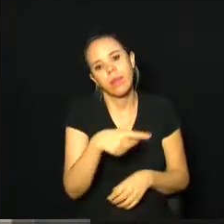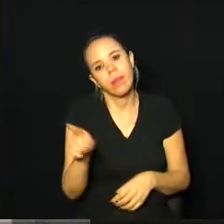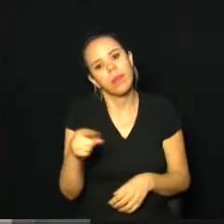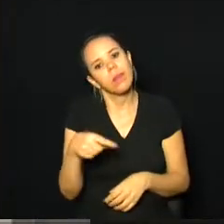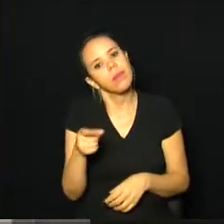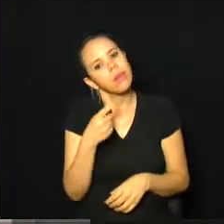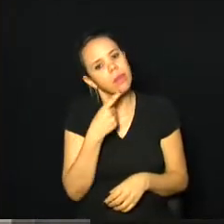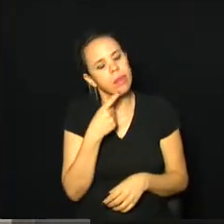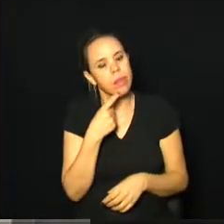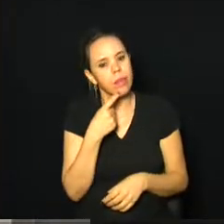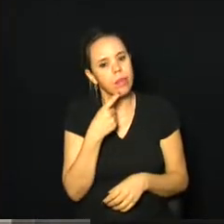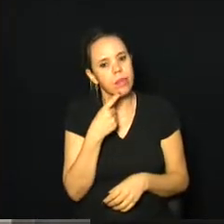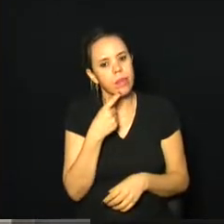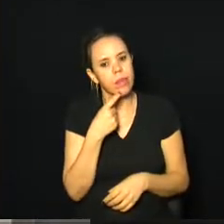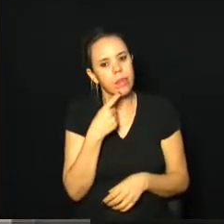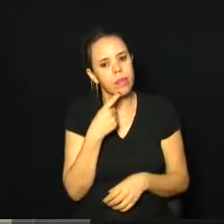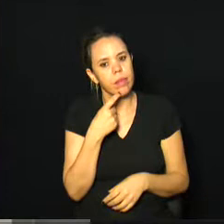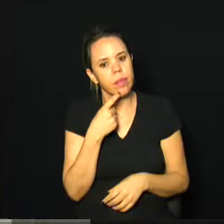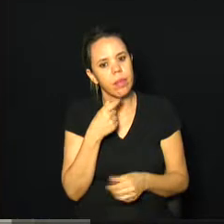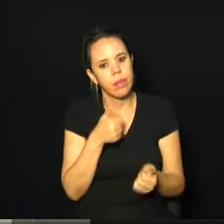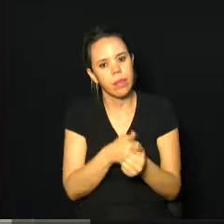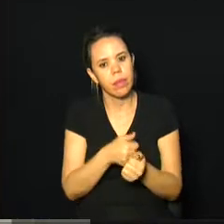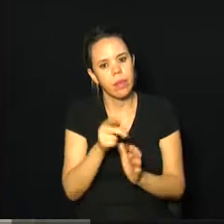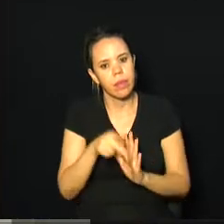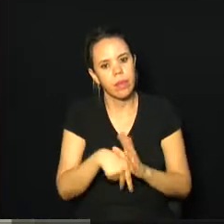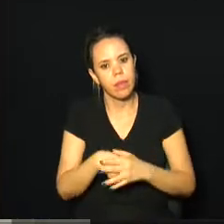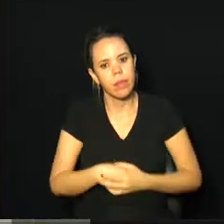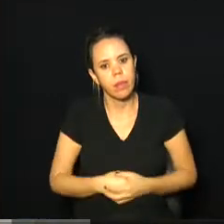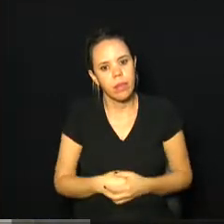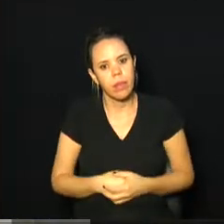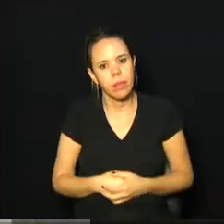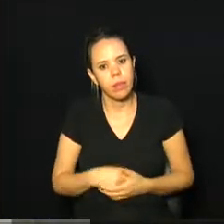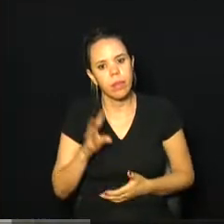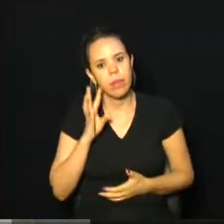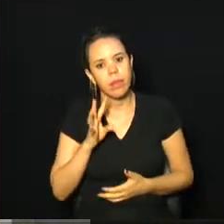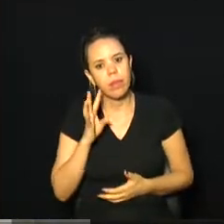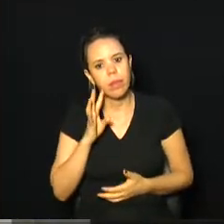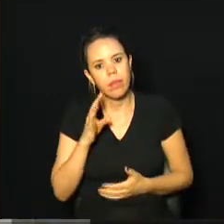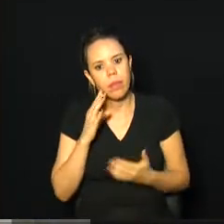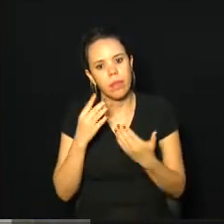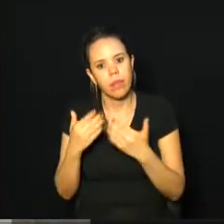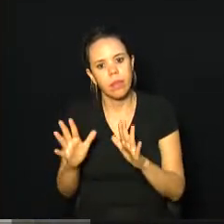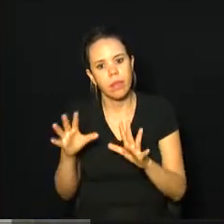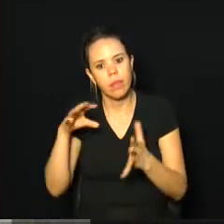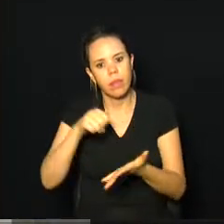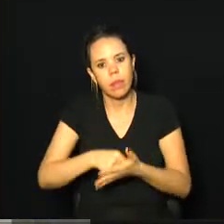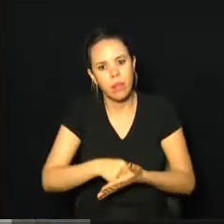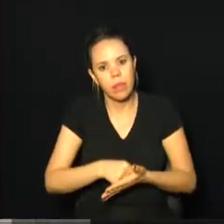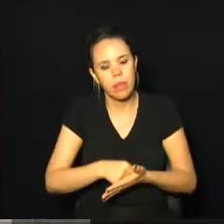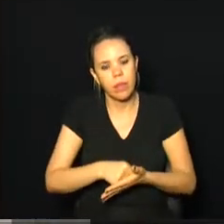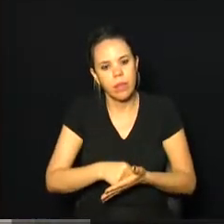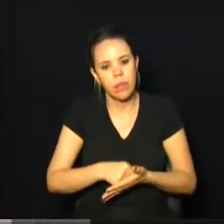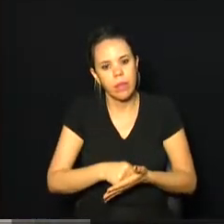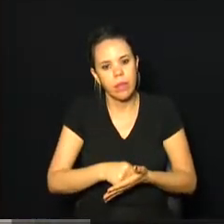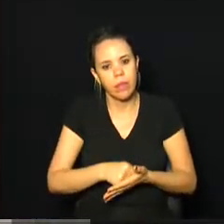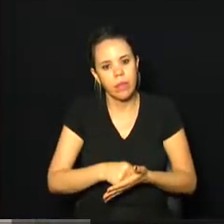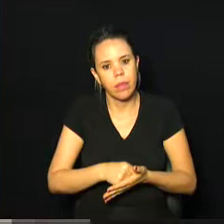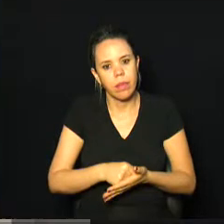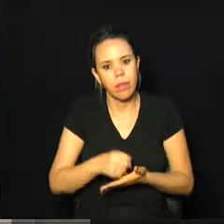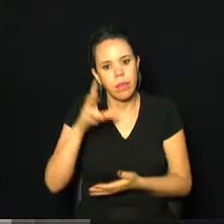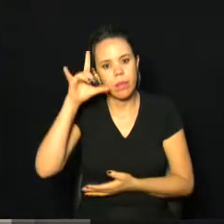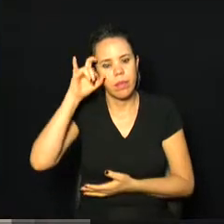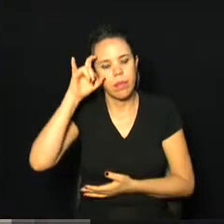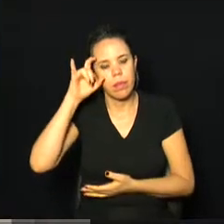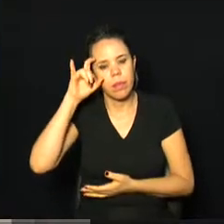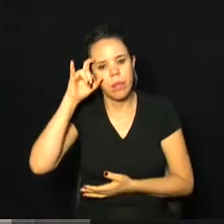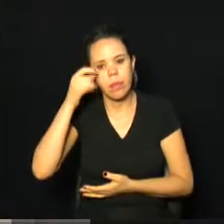Campinas para estar de perto do projeto. E foi muito legal porque a gente abriu as inscrições, né, no Instagram